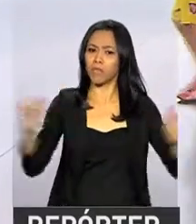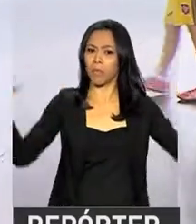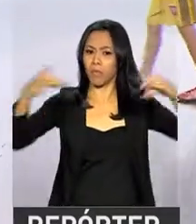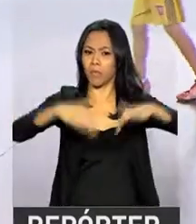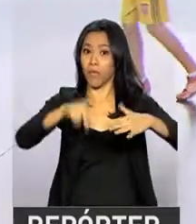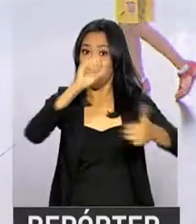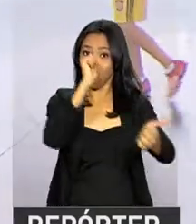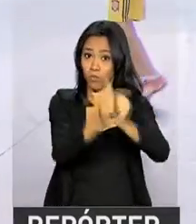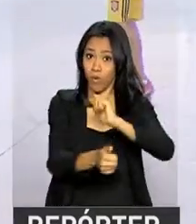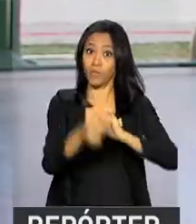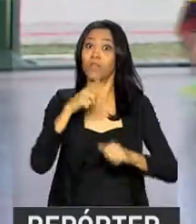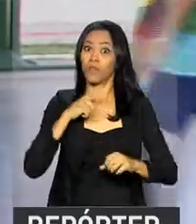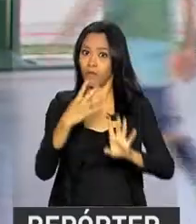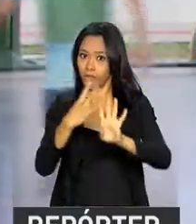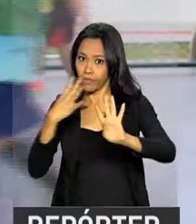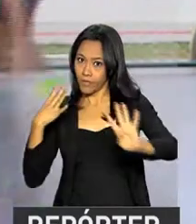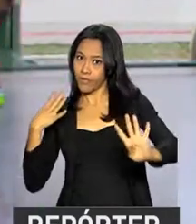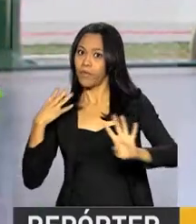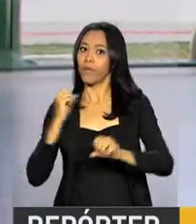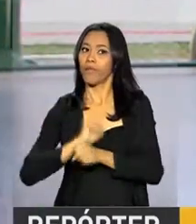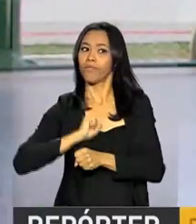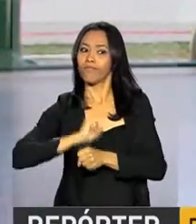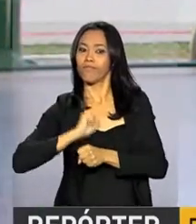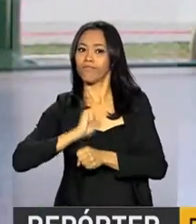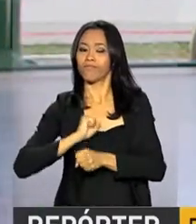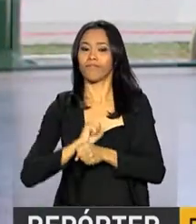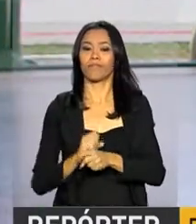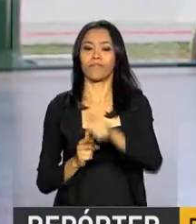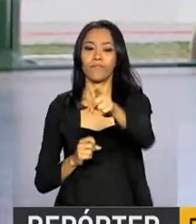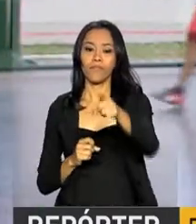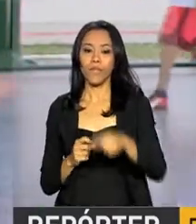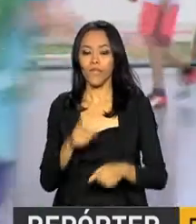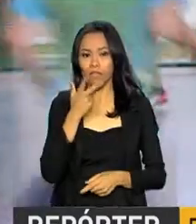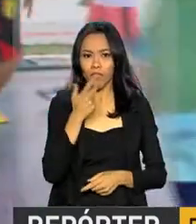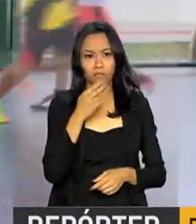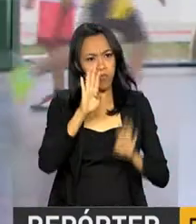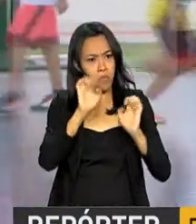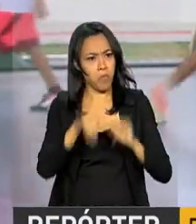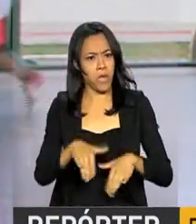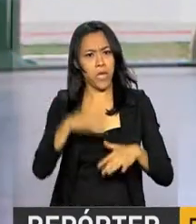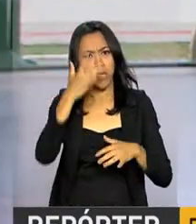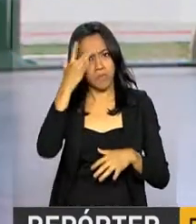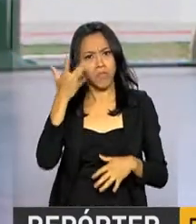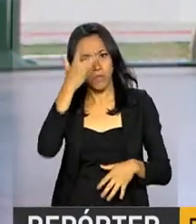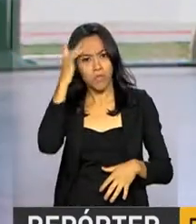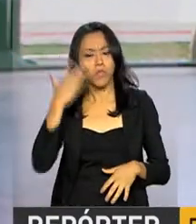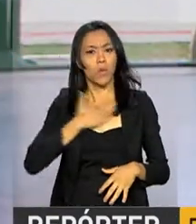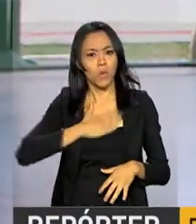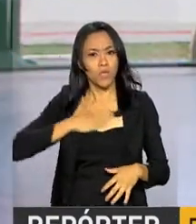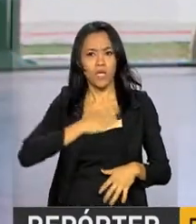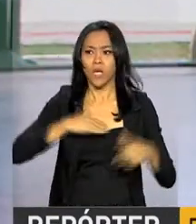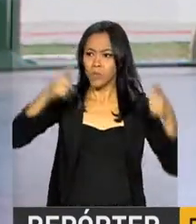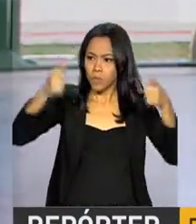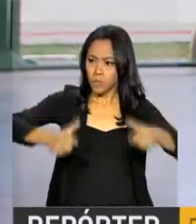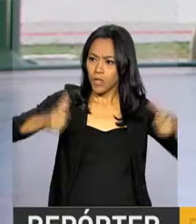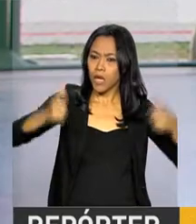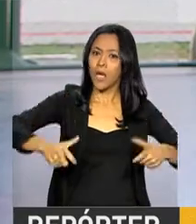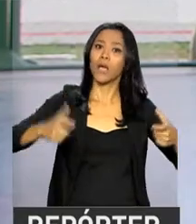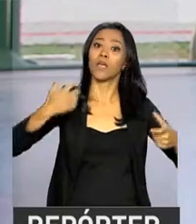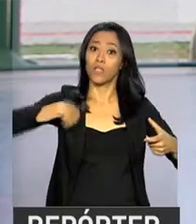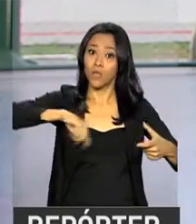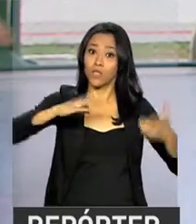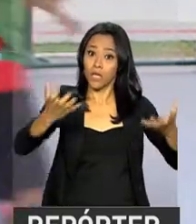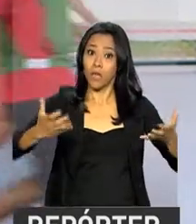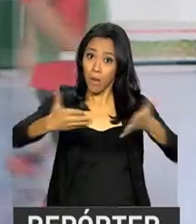até fila de espera. A gente foi muito bem recebido. E logo a demanda foi suprida e a gente já está visando ampliar